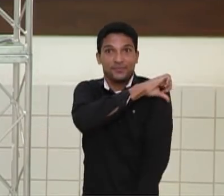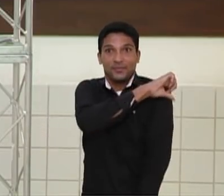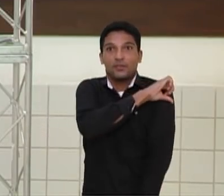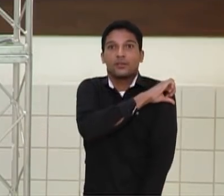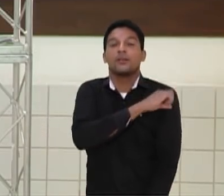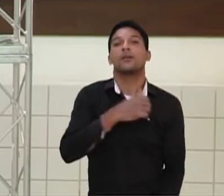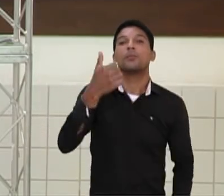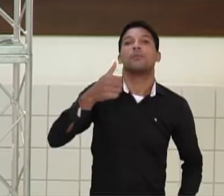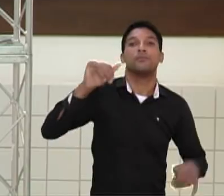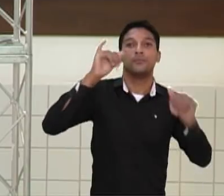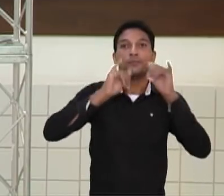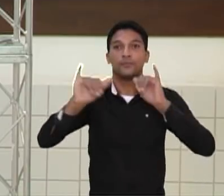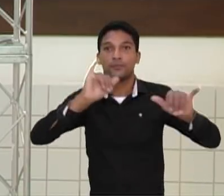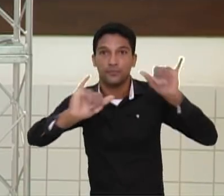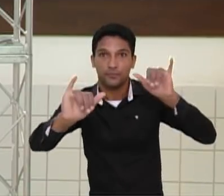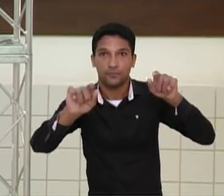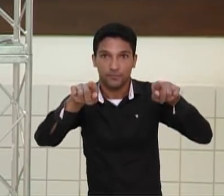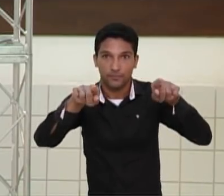para você.